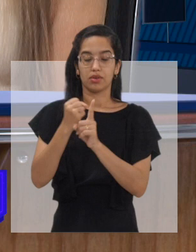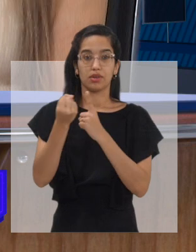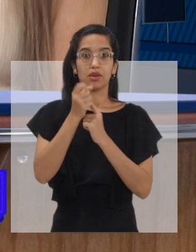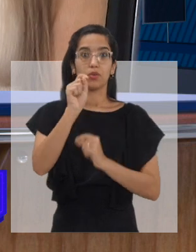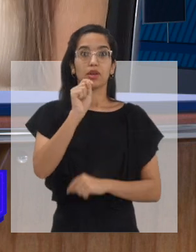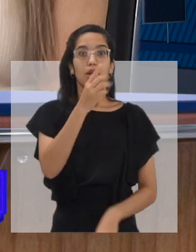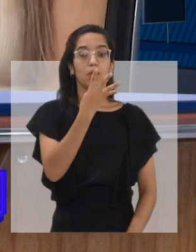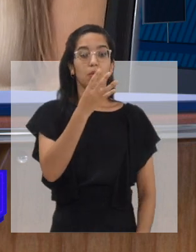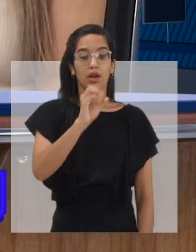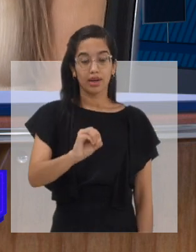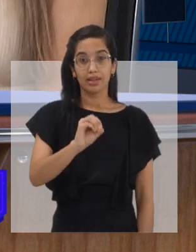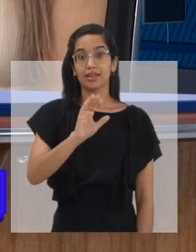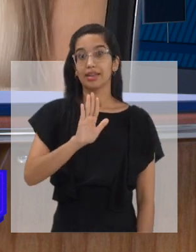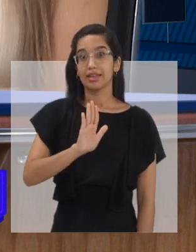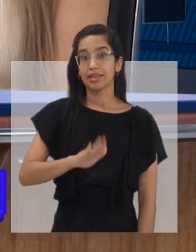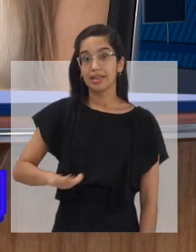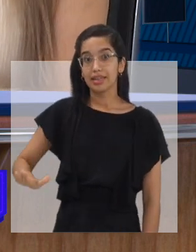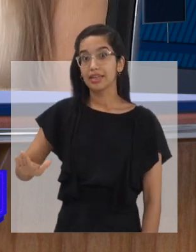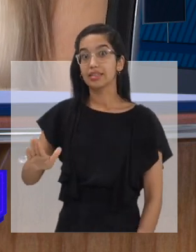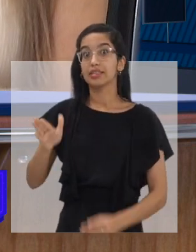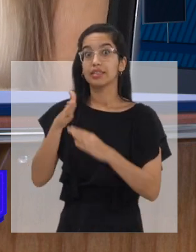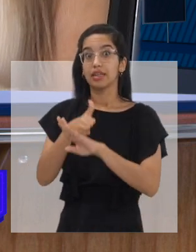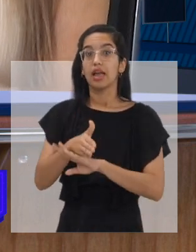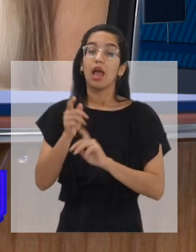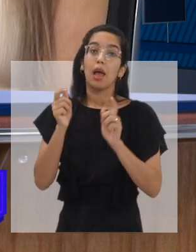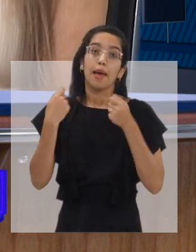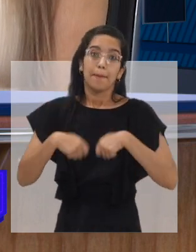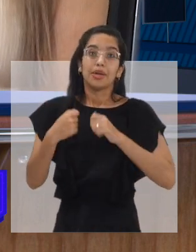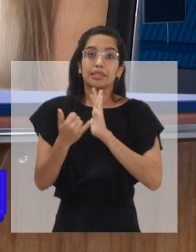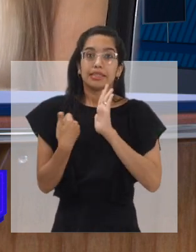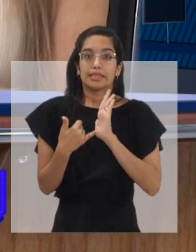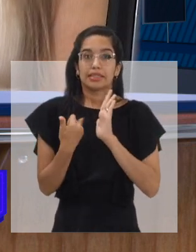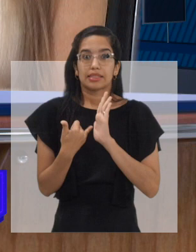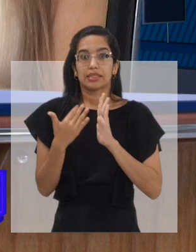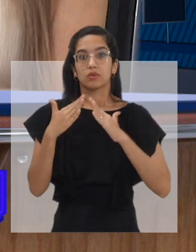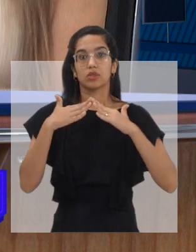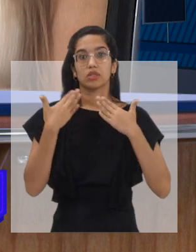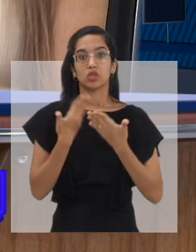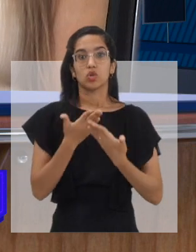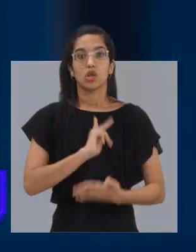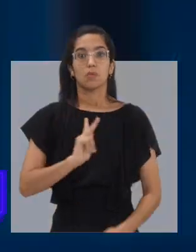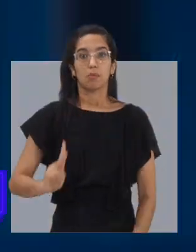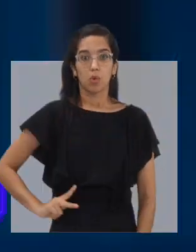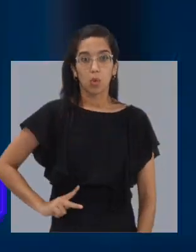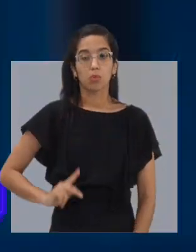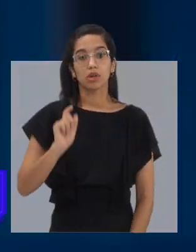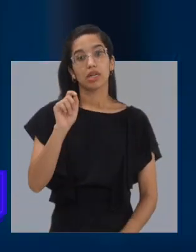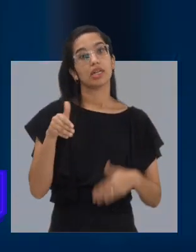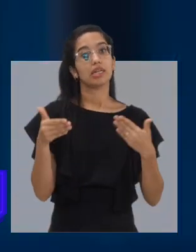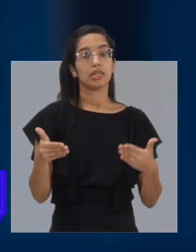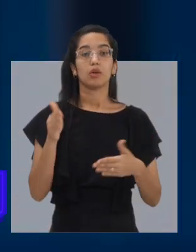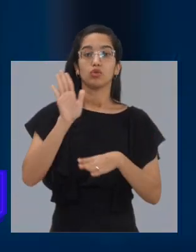crianças, cujo requisito é que elas sejam matriculadas na rede pública. Então elas passam conosco à tarde, com